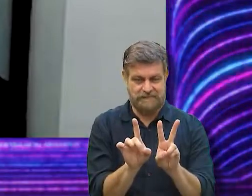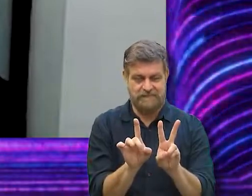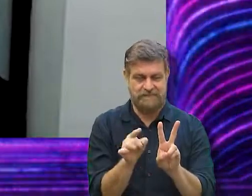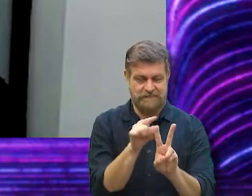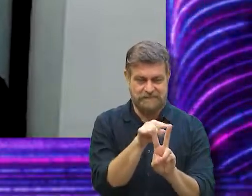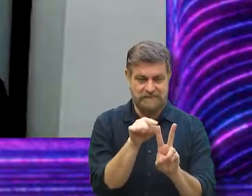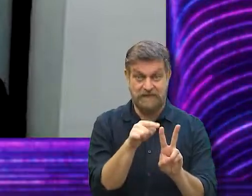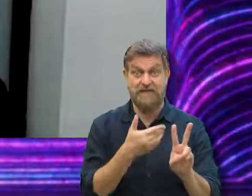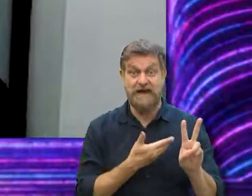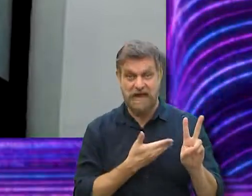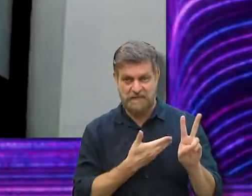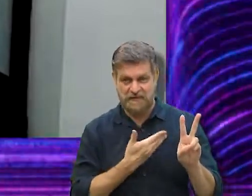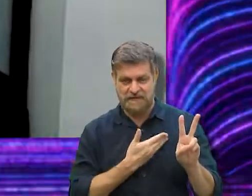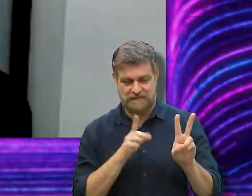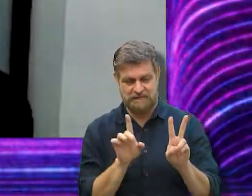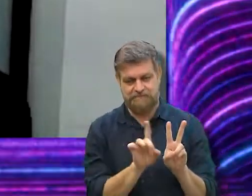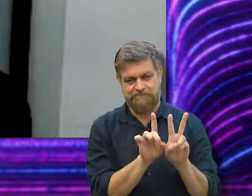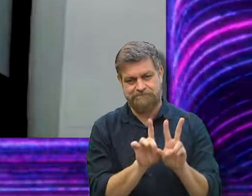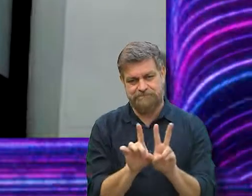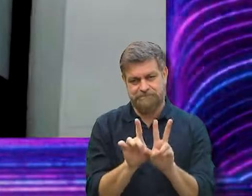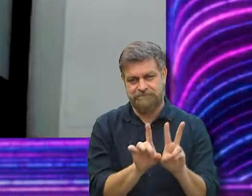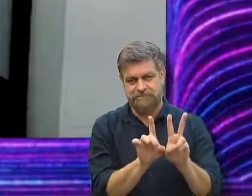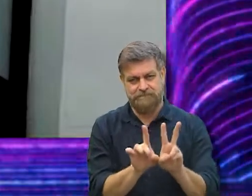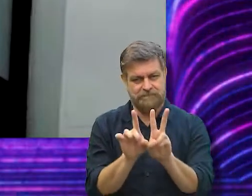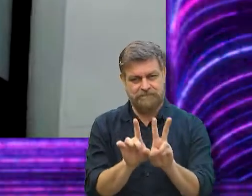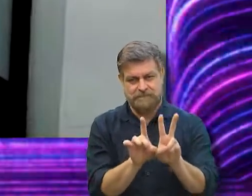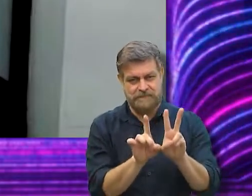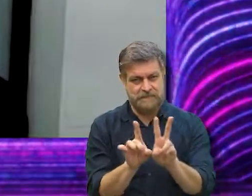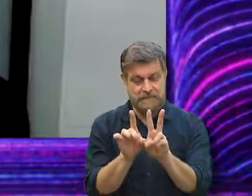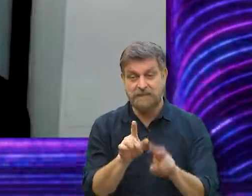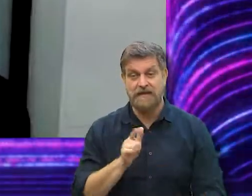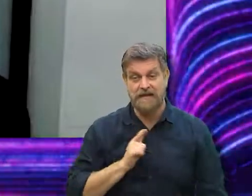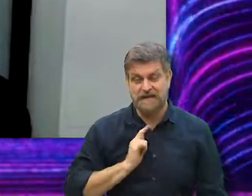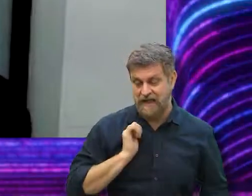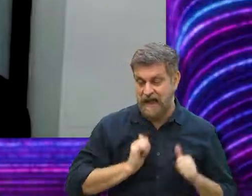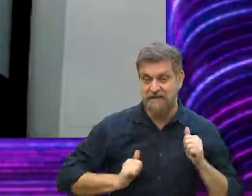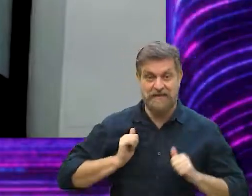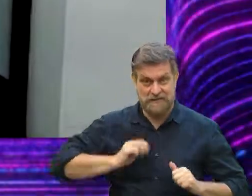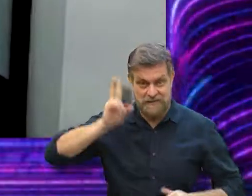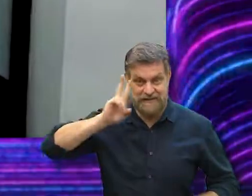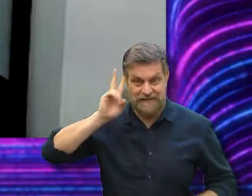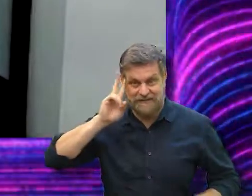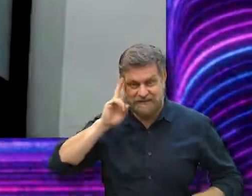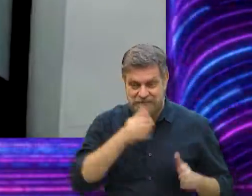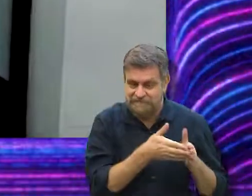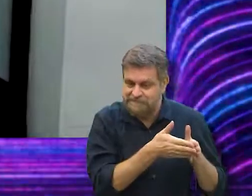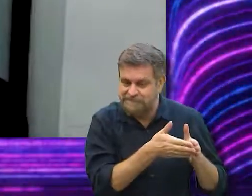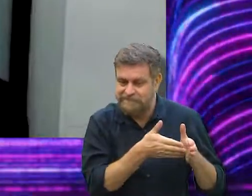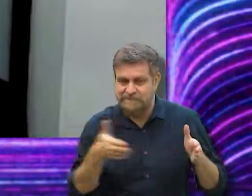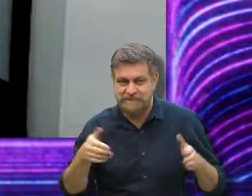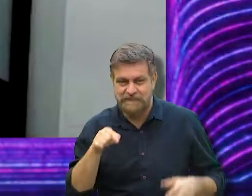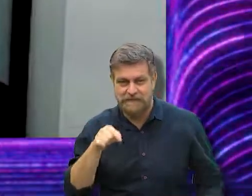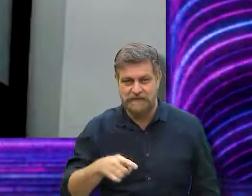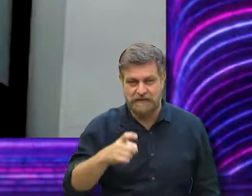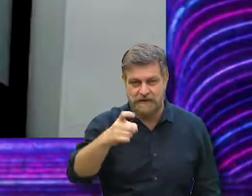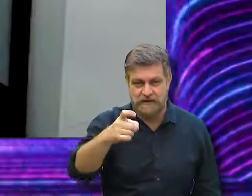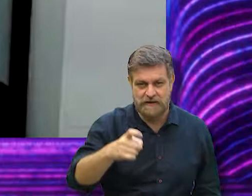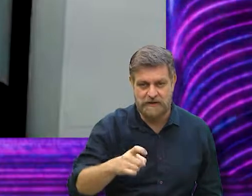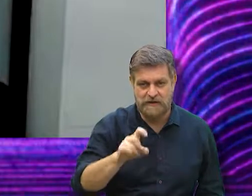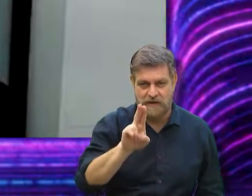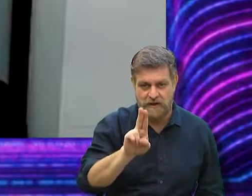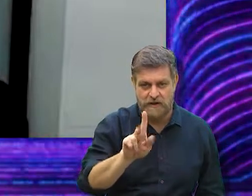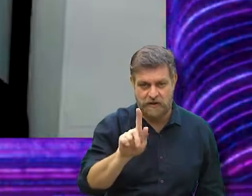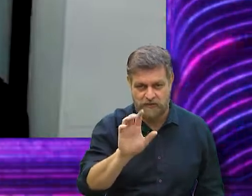algumas travessuras, e aí ela acaba criando amizade com outros dois personagens,